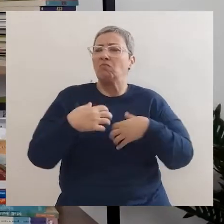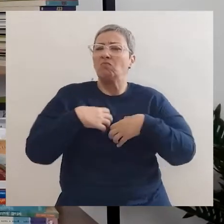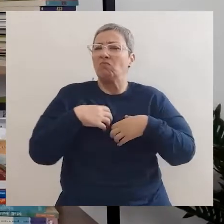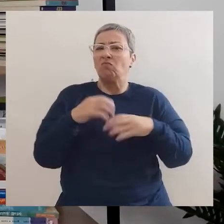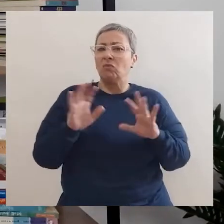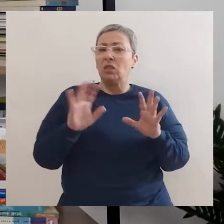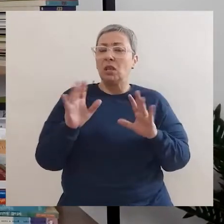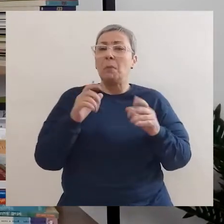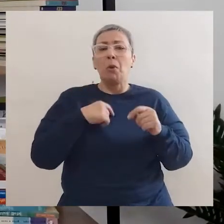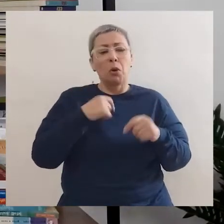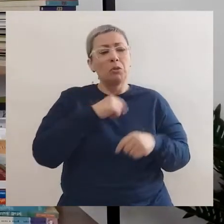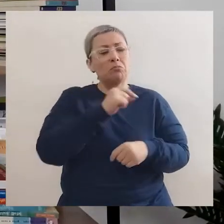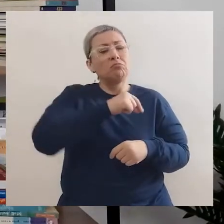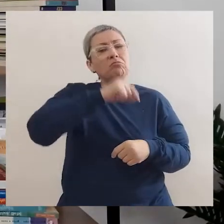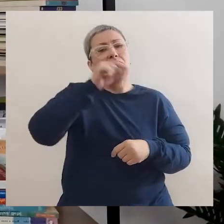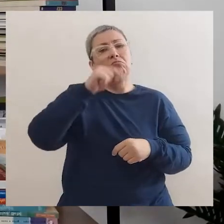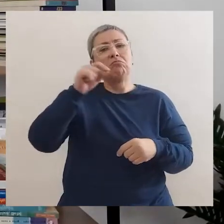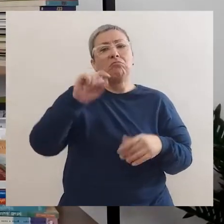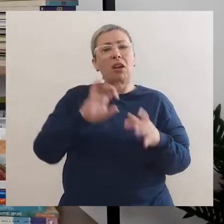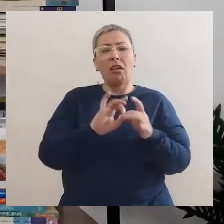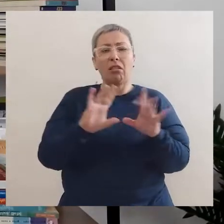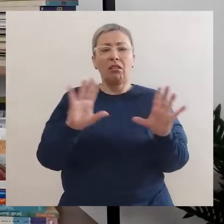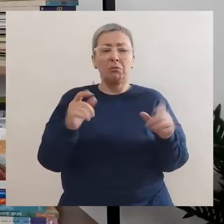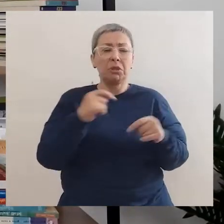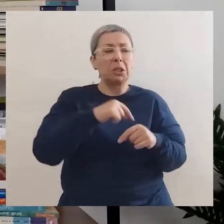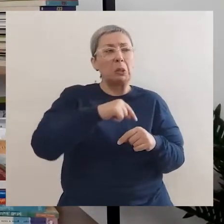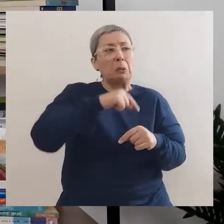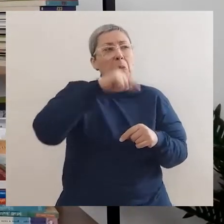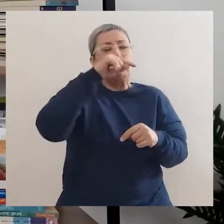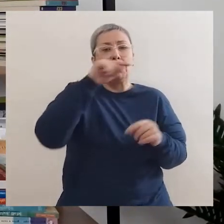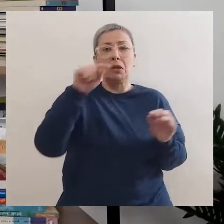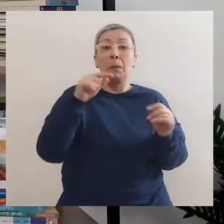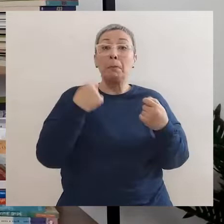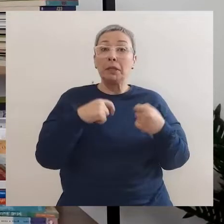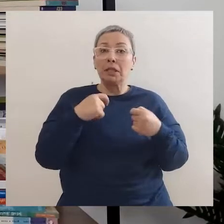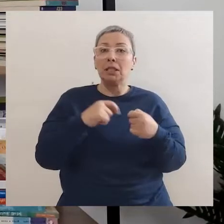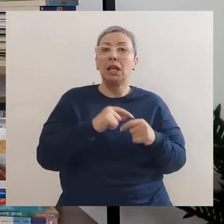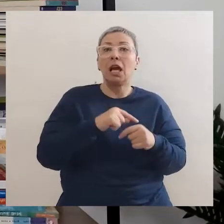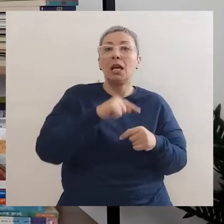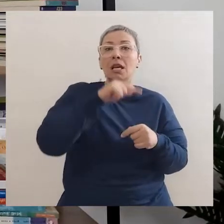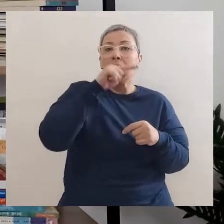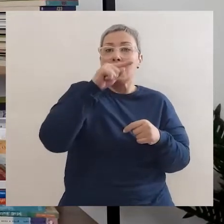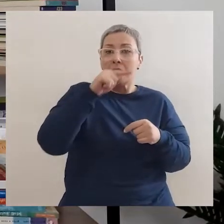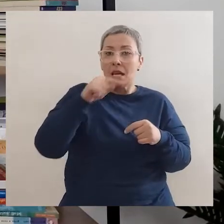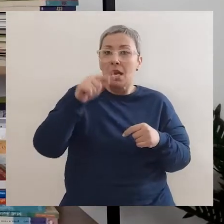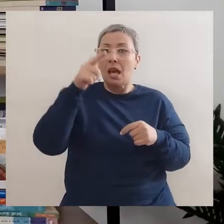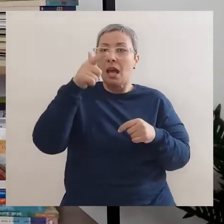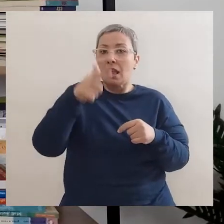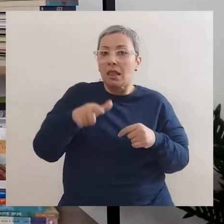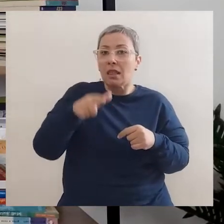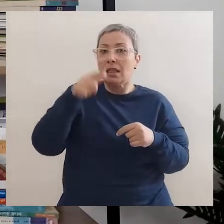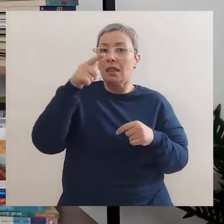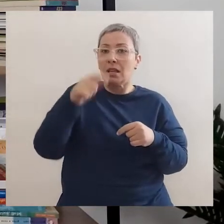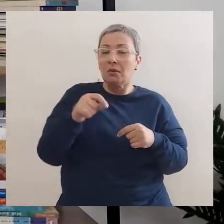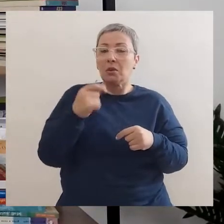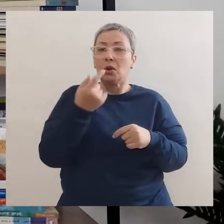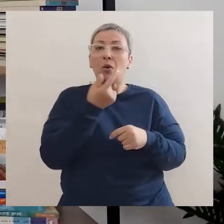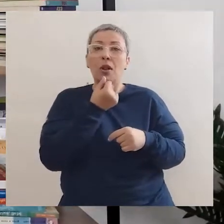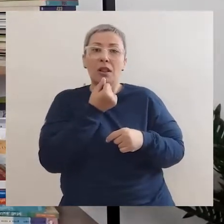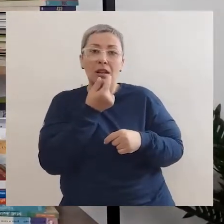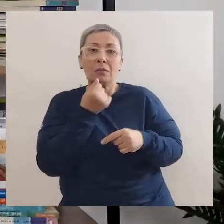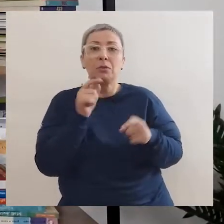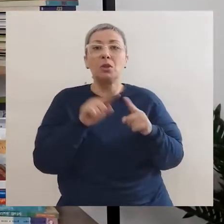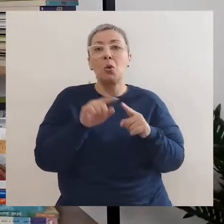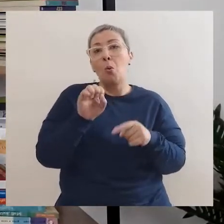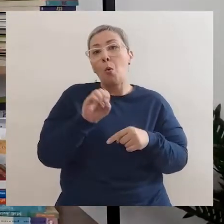caneta. Que tal se a gente fazer junto, hein? Eu vou fazer junto com vocês, vamos realizar essa atividade aí, tudo bem? Vamos